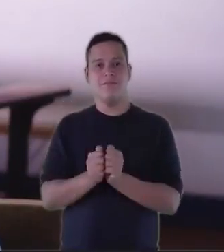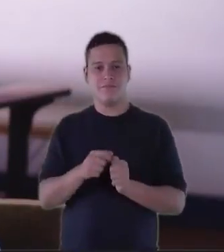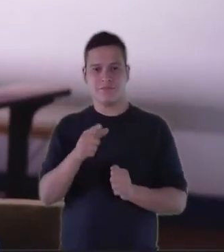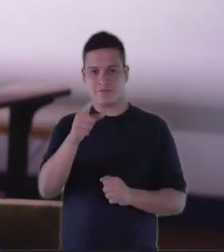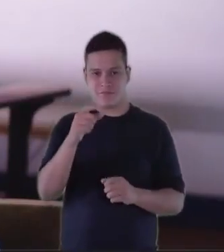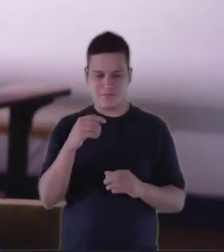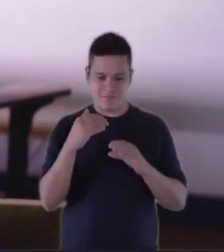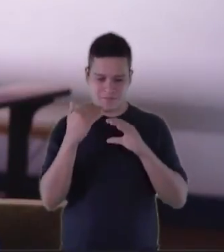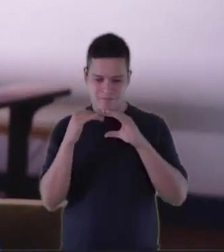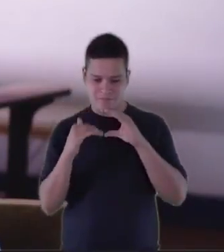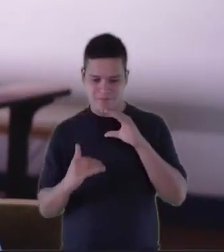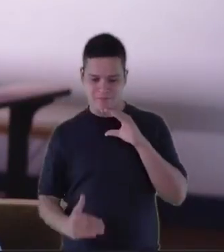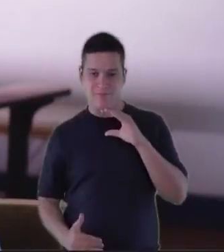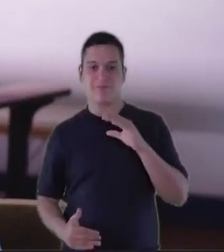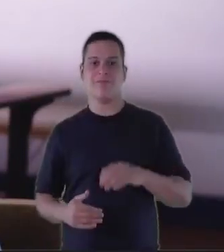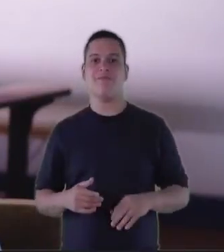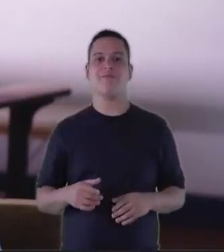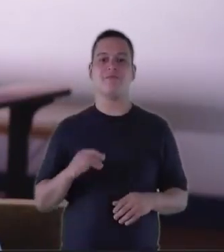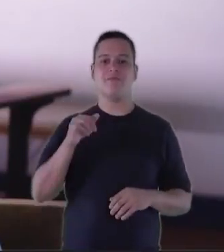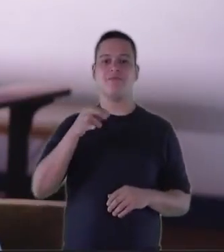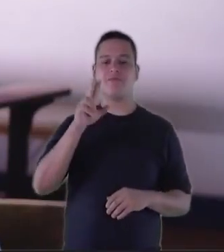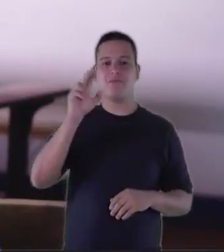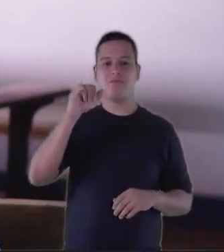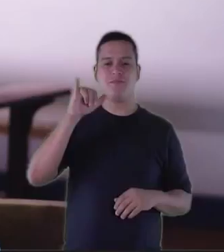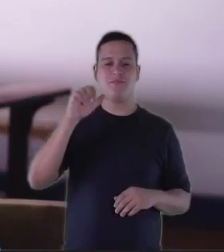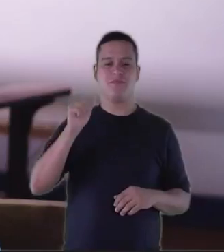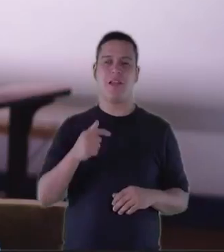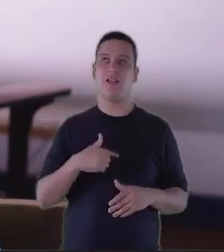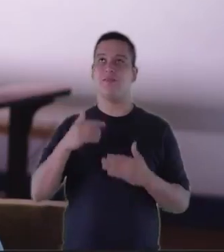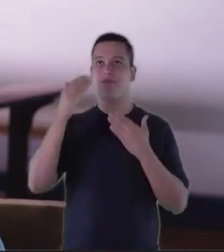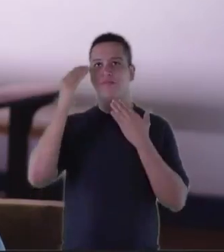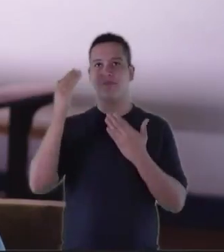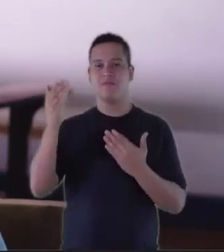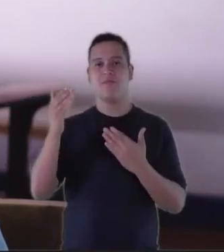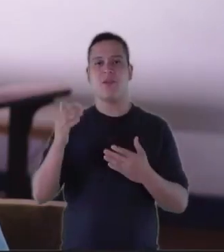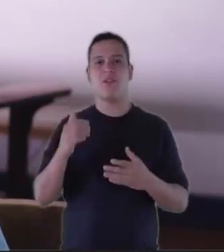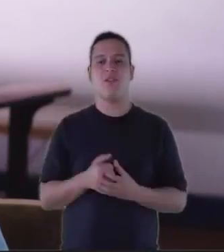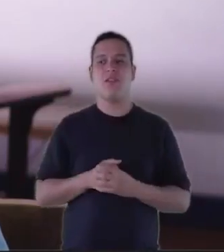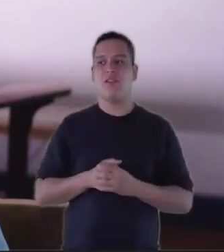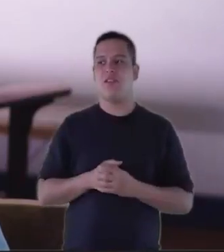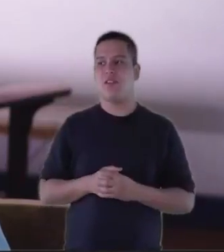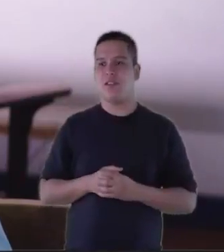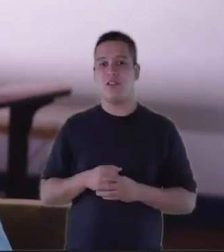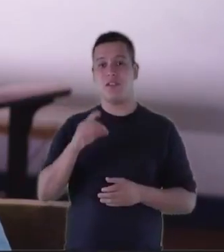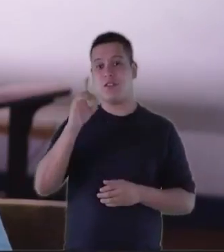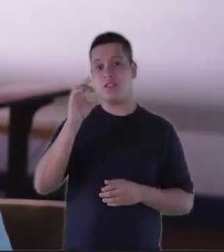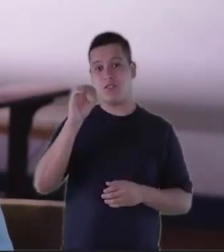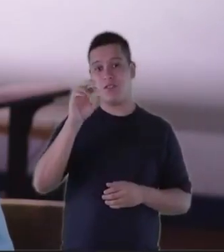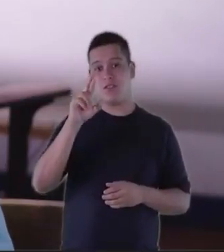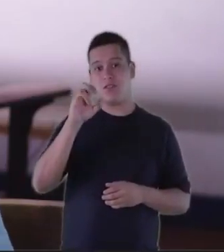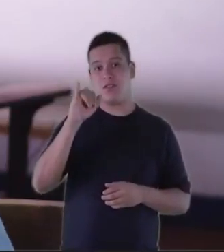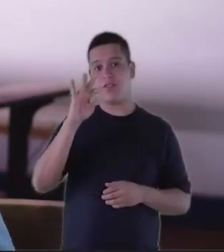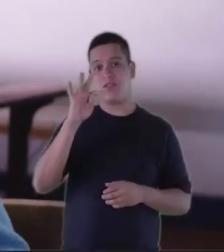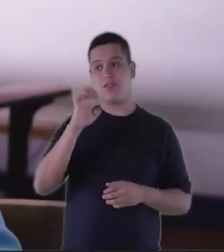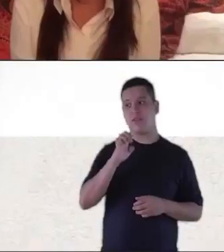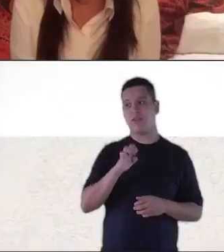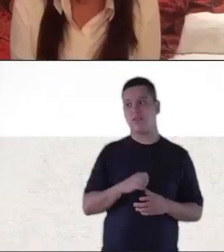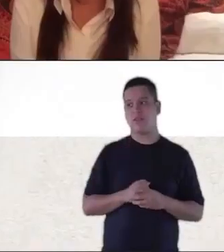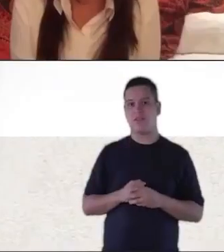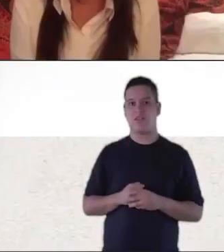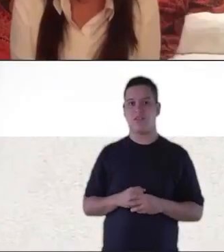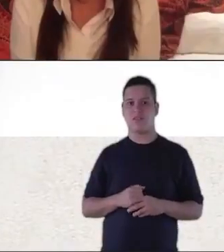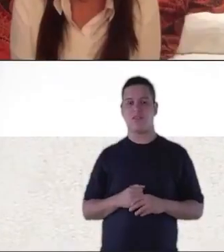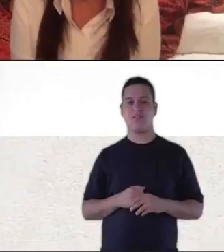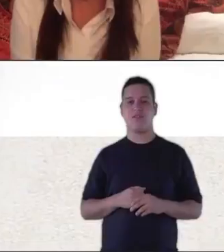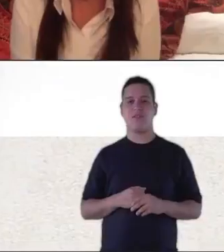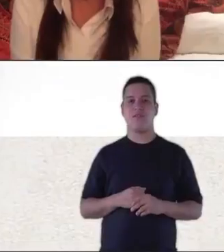comentários, Júnia Paixão, Fabiana, gente, muito obrigado. Dorit está assistindo. Parou tudo. Deixa eu arrumar